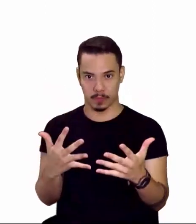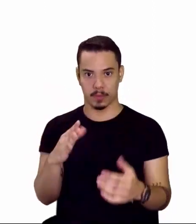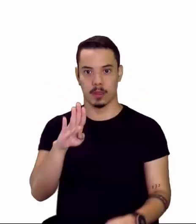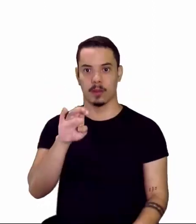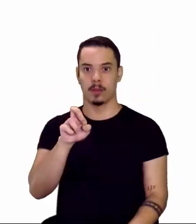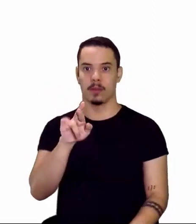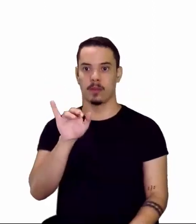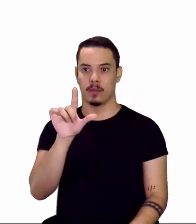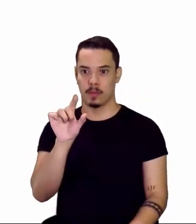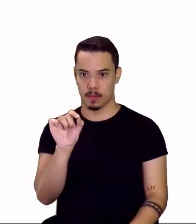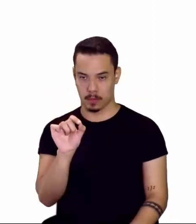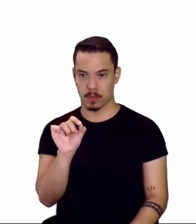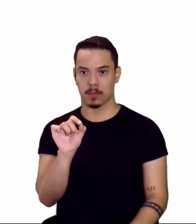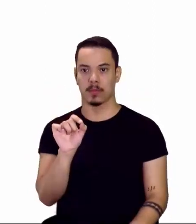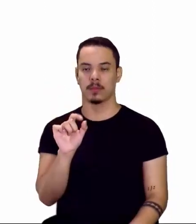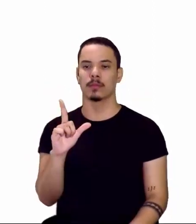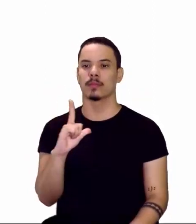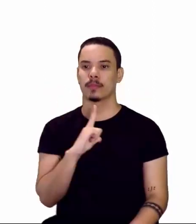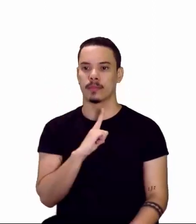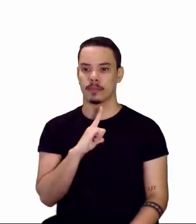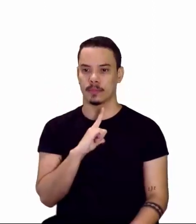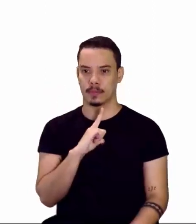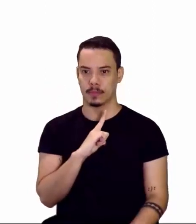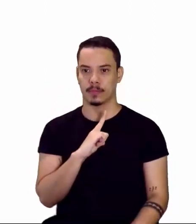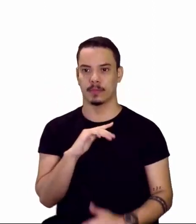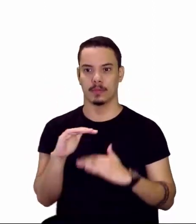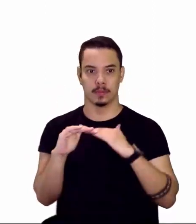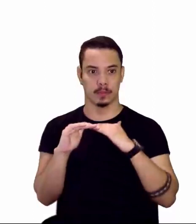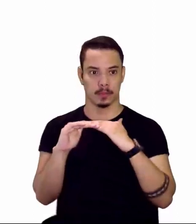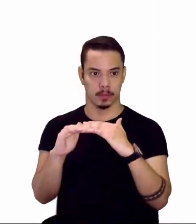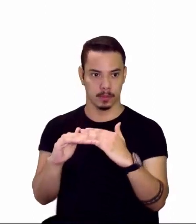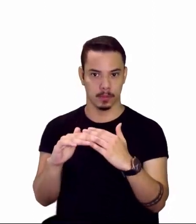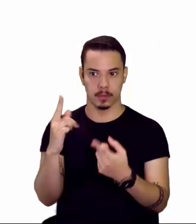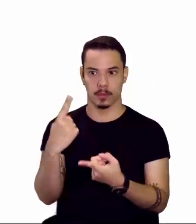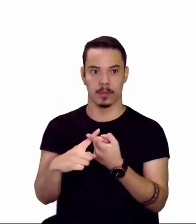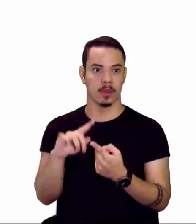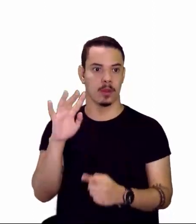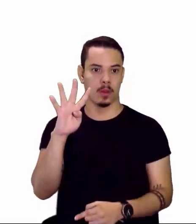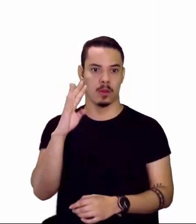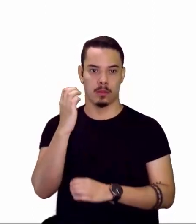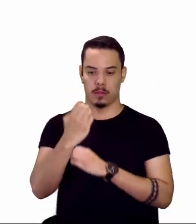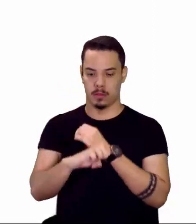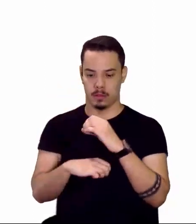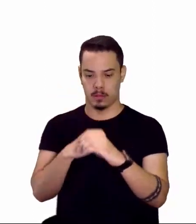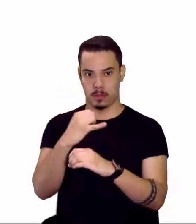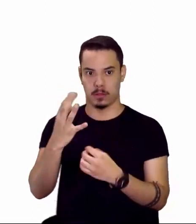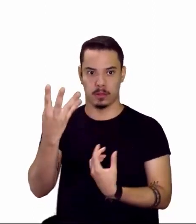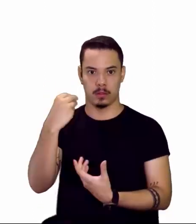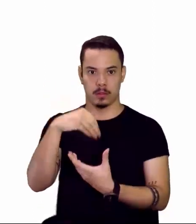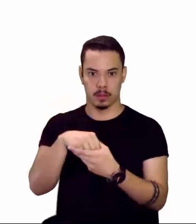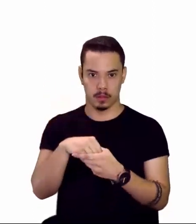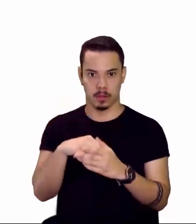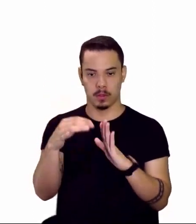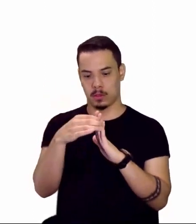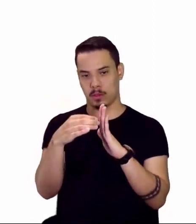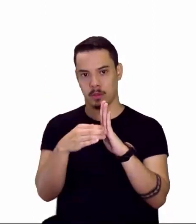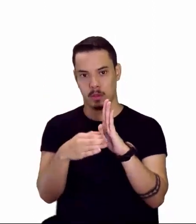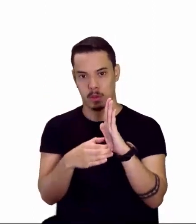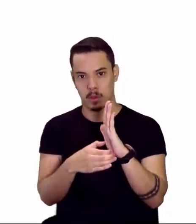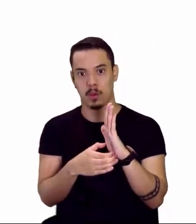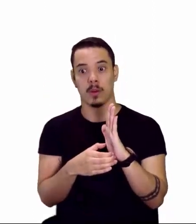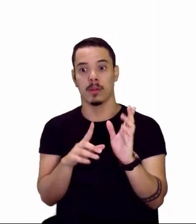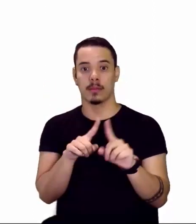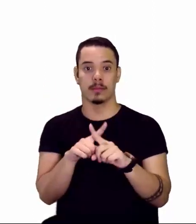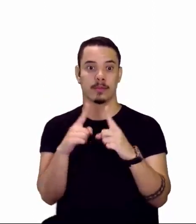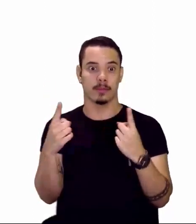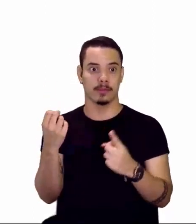berílio, ele tem, ó, é estável com 4 elétrons na última camada, ele é da família 2A, ele tem 2 elétrons.